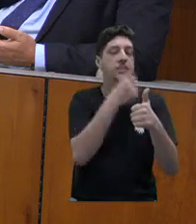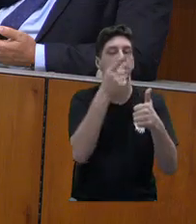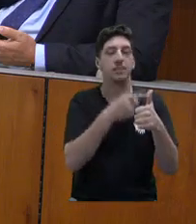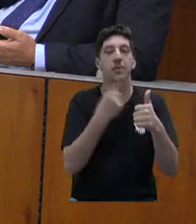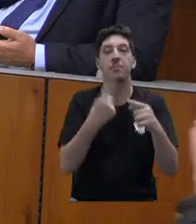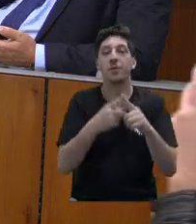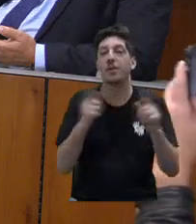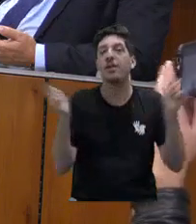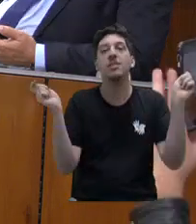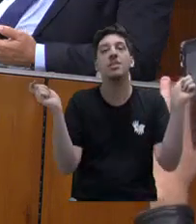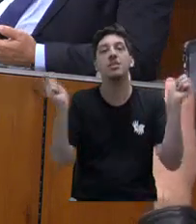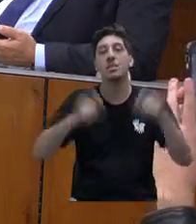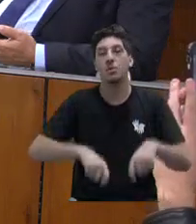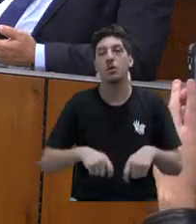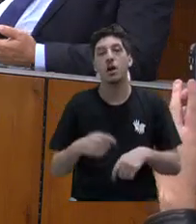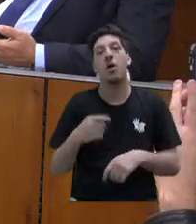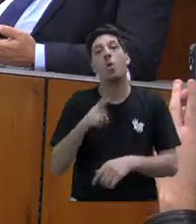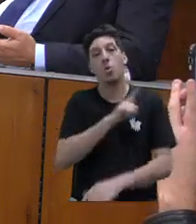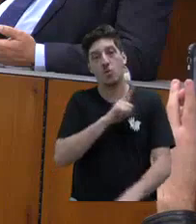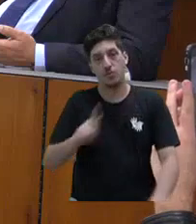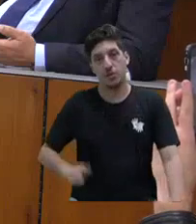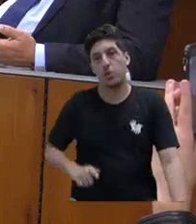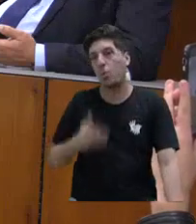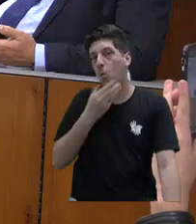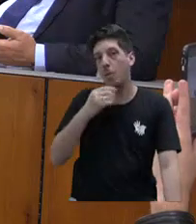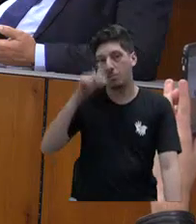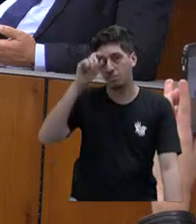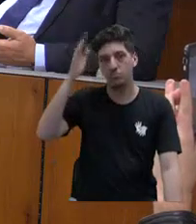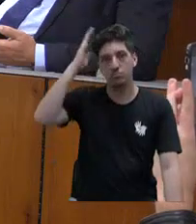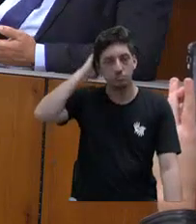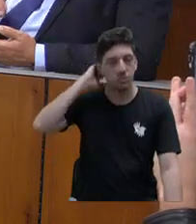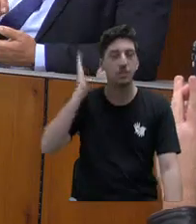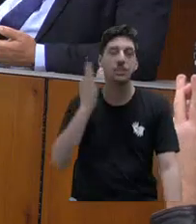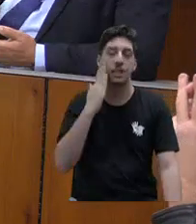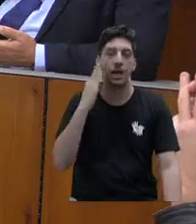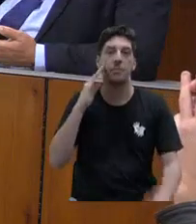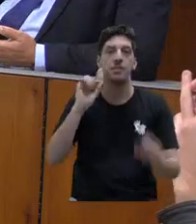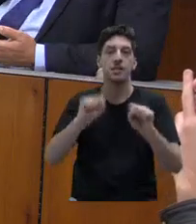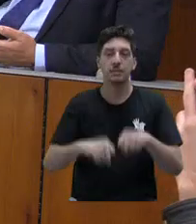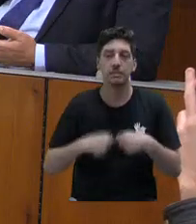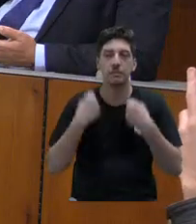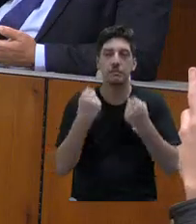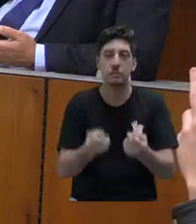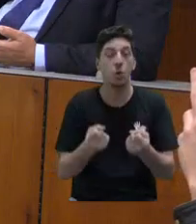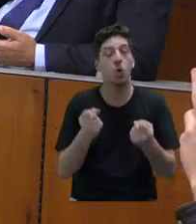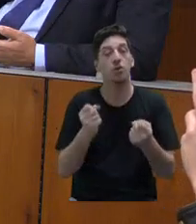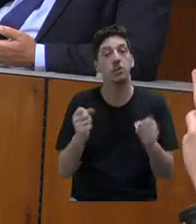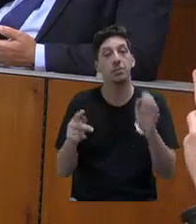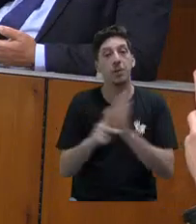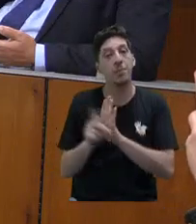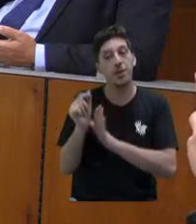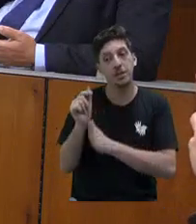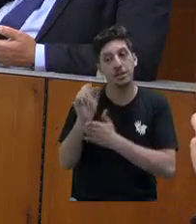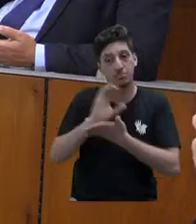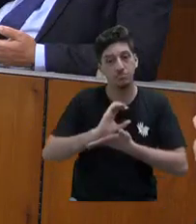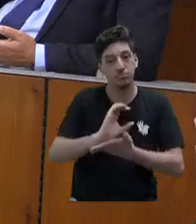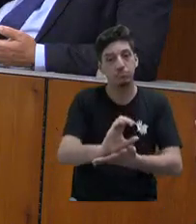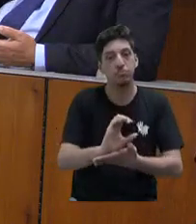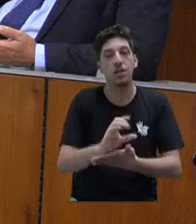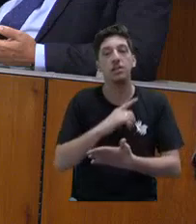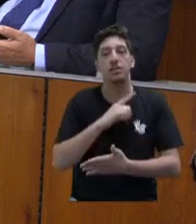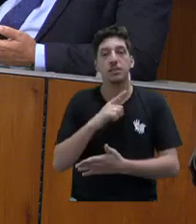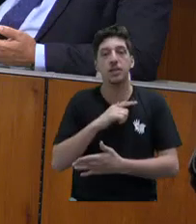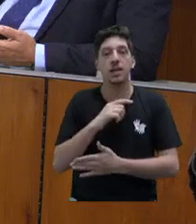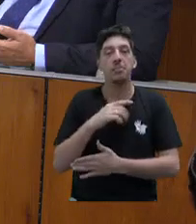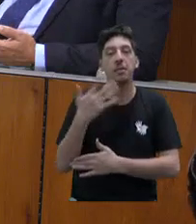tem como, e o governador tem muita ciência disso, tem feito um esforço imenso dentro dos recursos que nós temos, a previsão é de